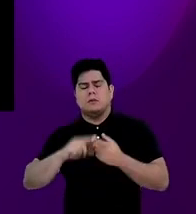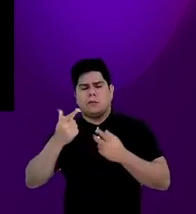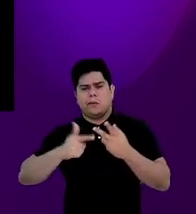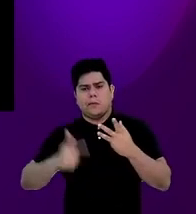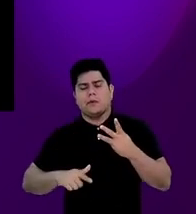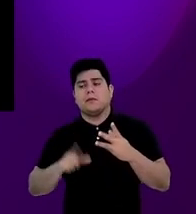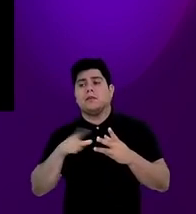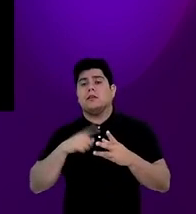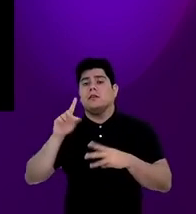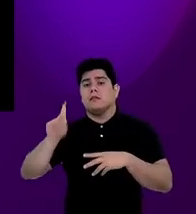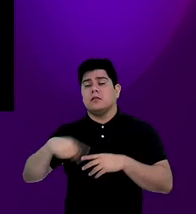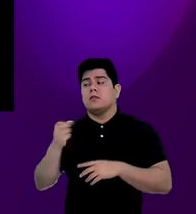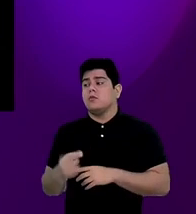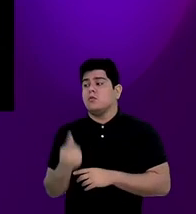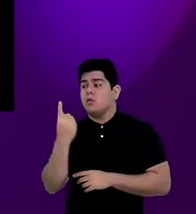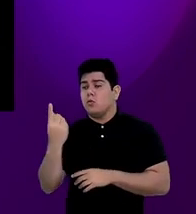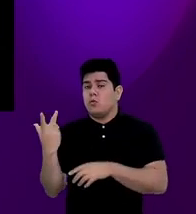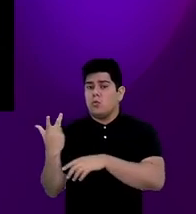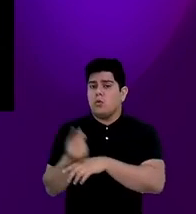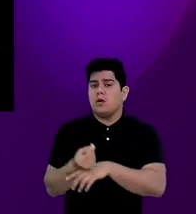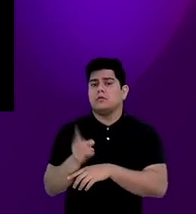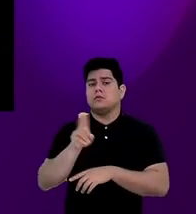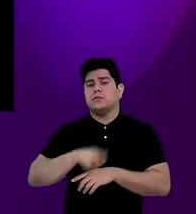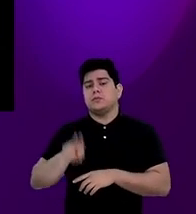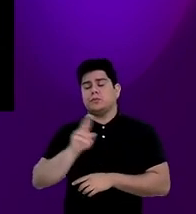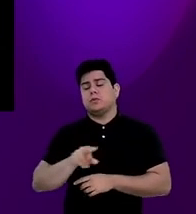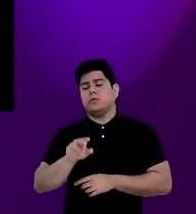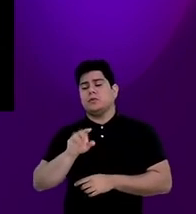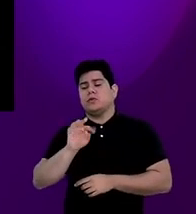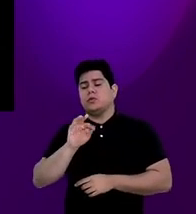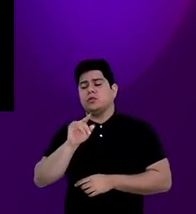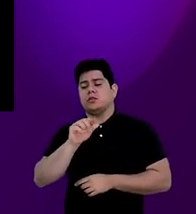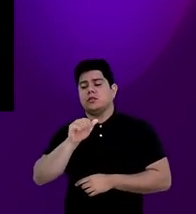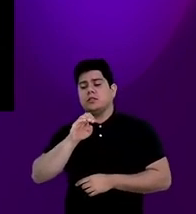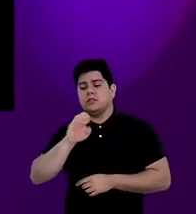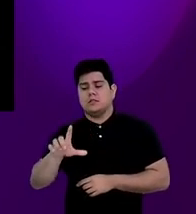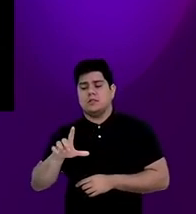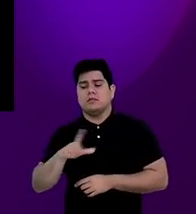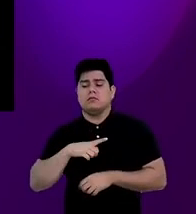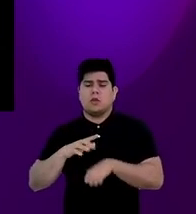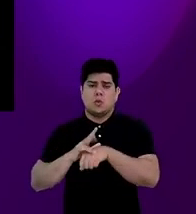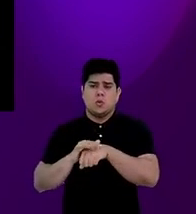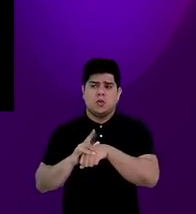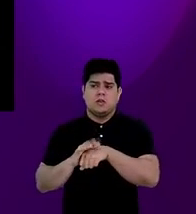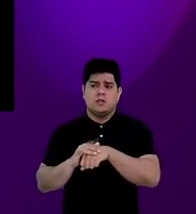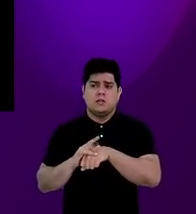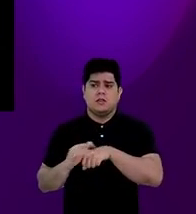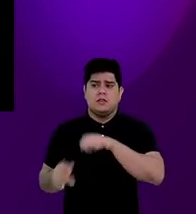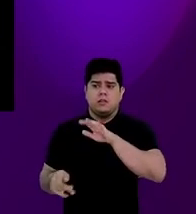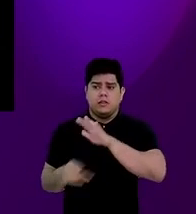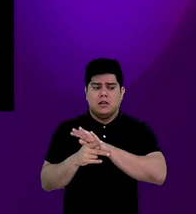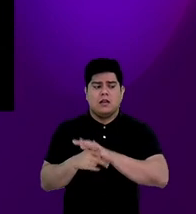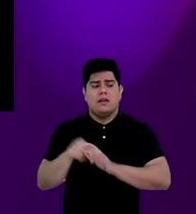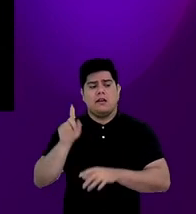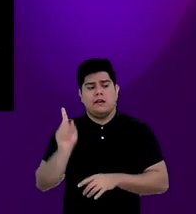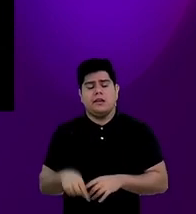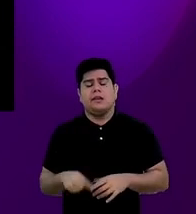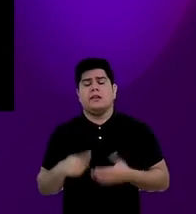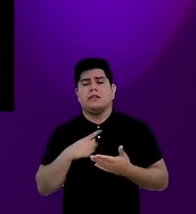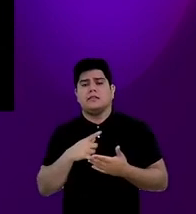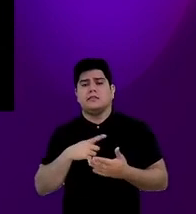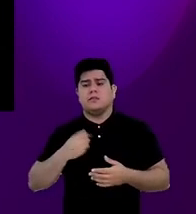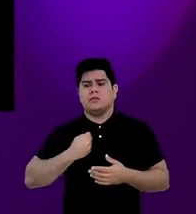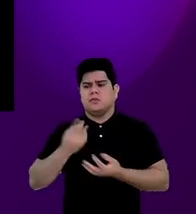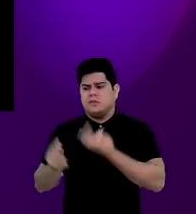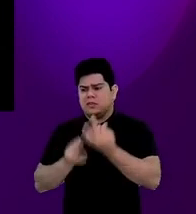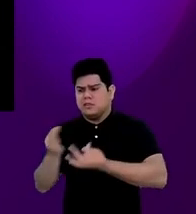uma infusão com uma única dose do Tizacel, né? Vocês veem como a doença era avançada, né? A mediana de número de